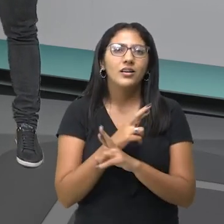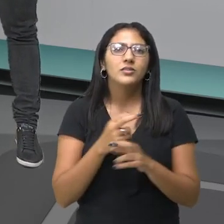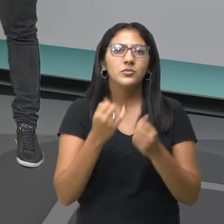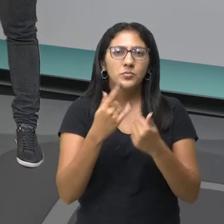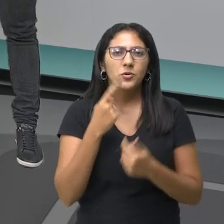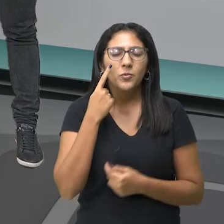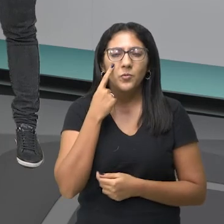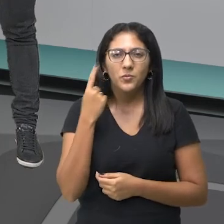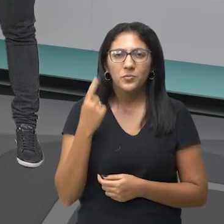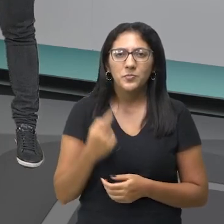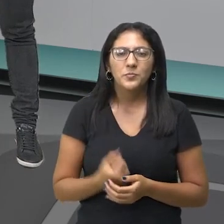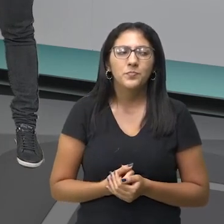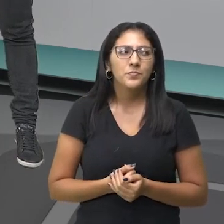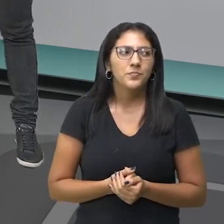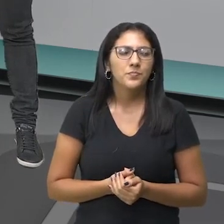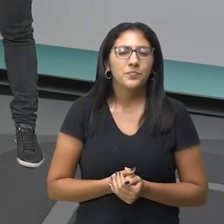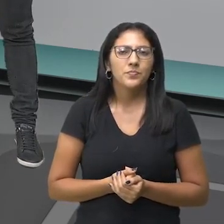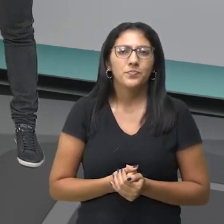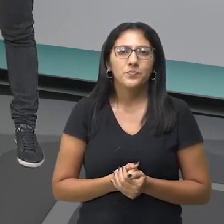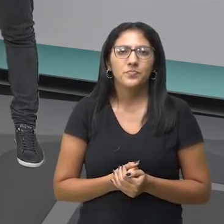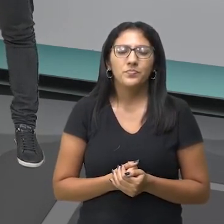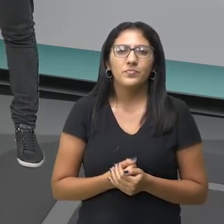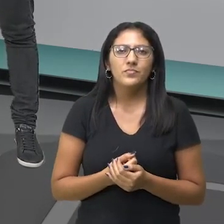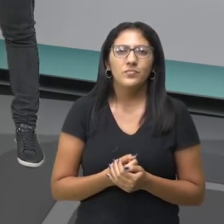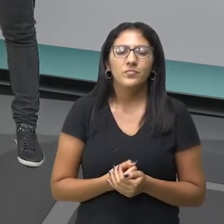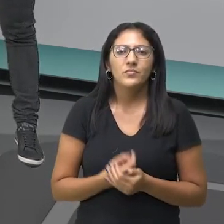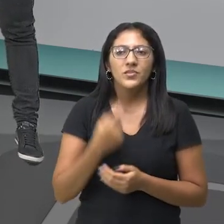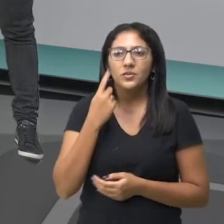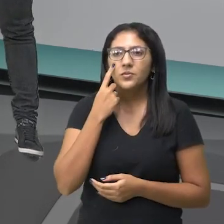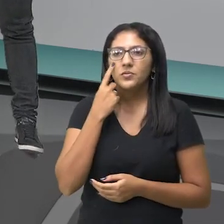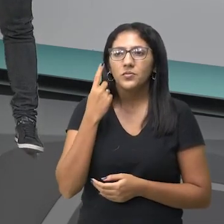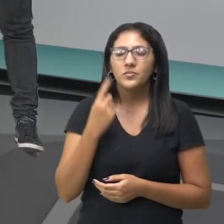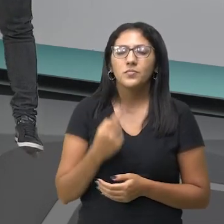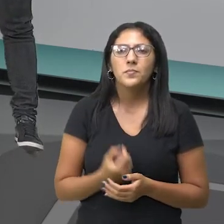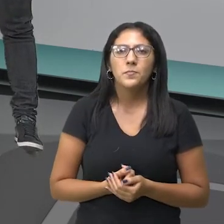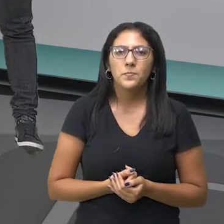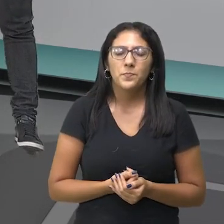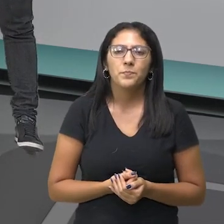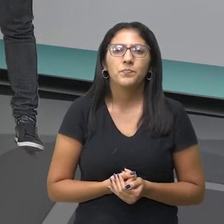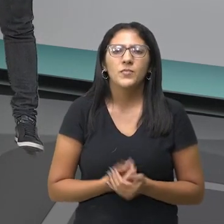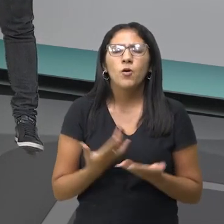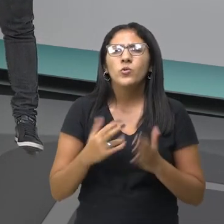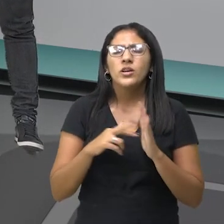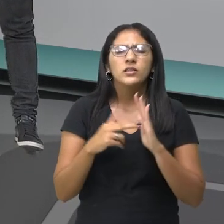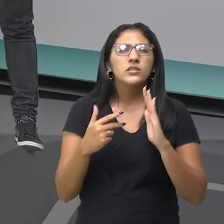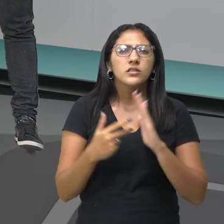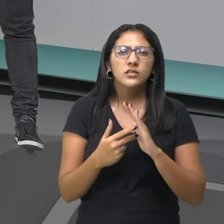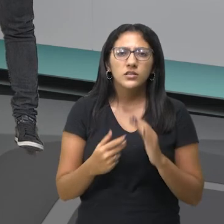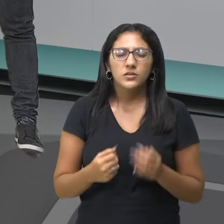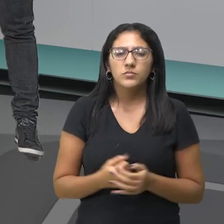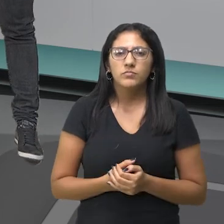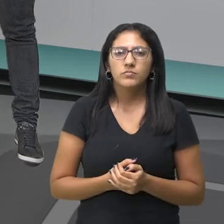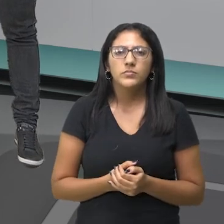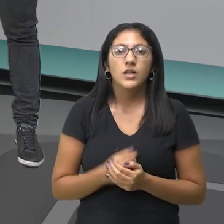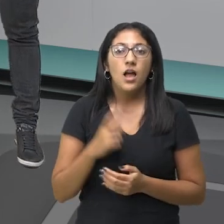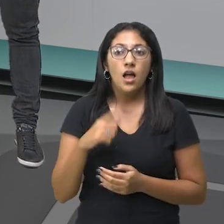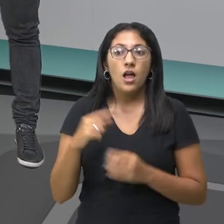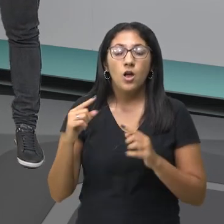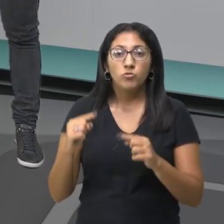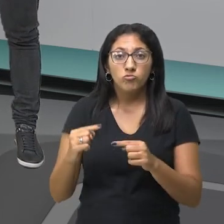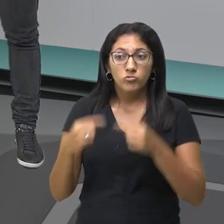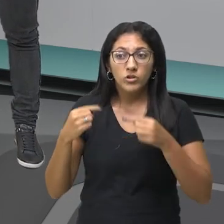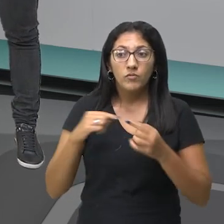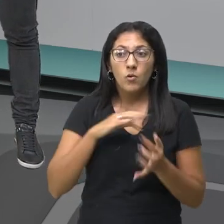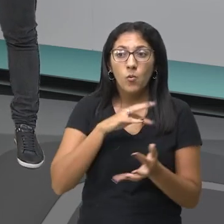jornal impresso. Olha só, sobre o microbyte, olha só, Global Change. O que é? É um desafio